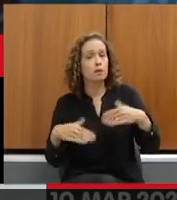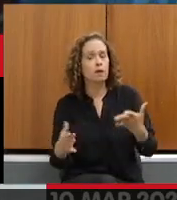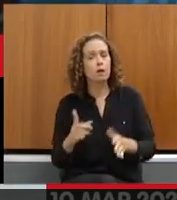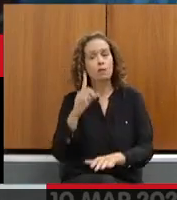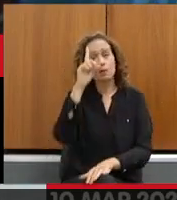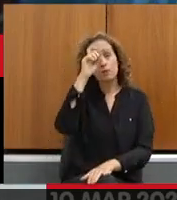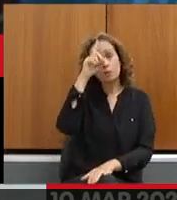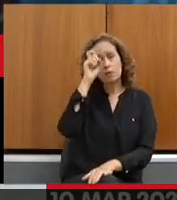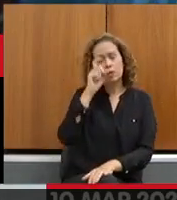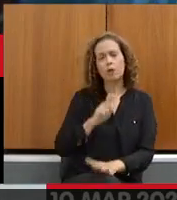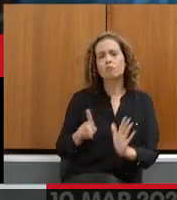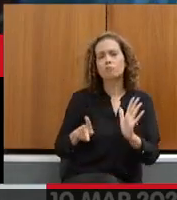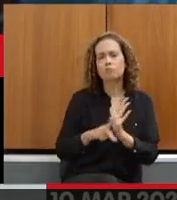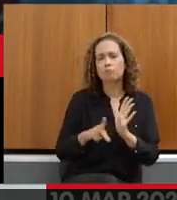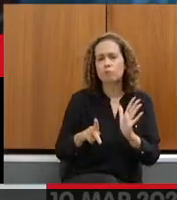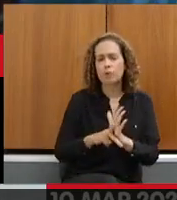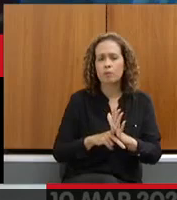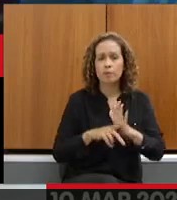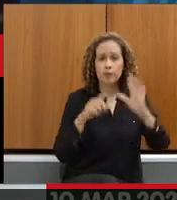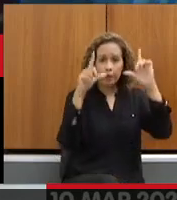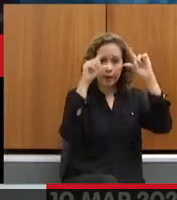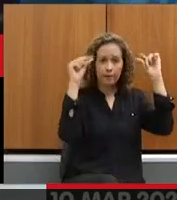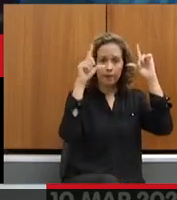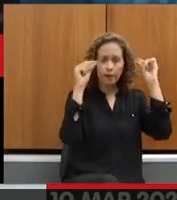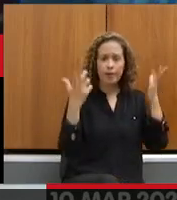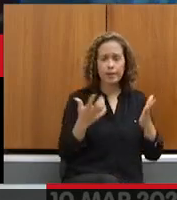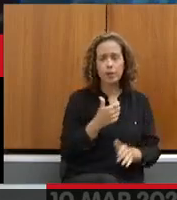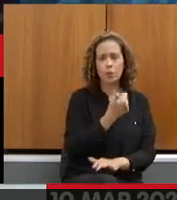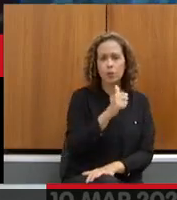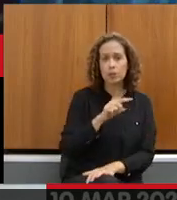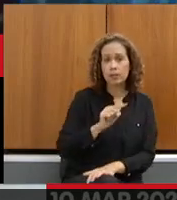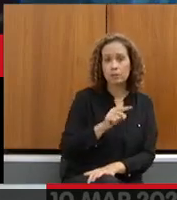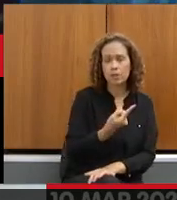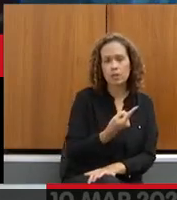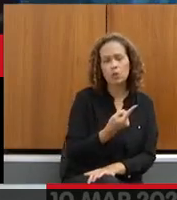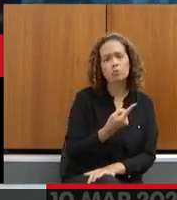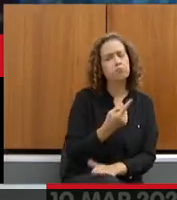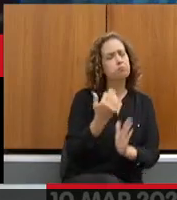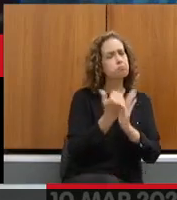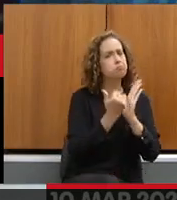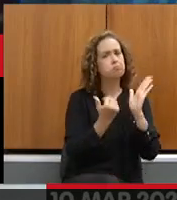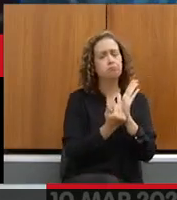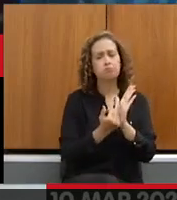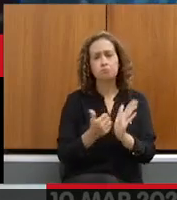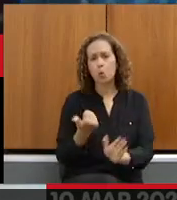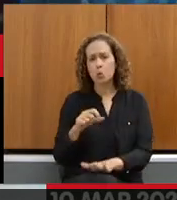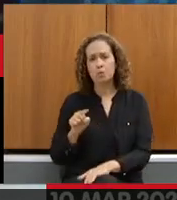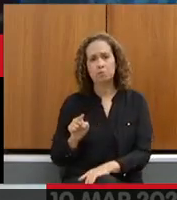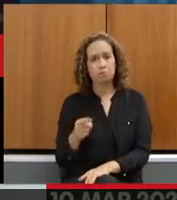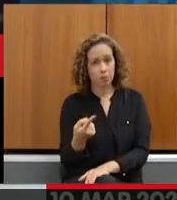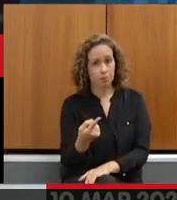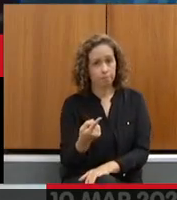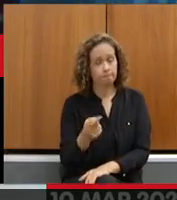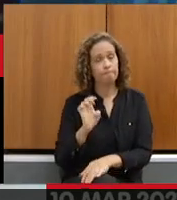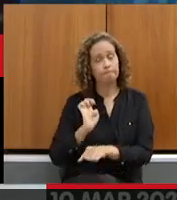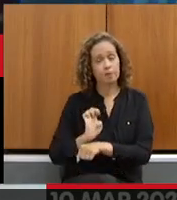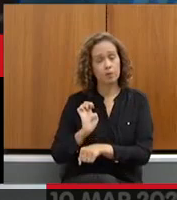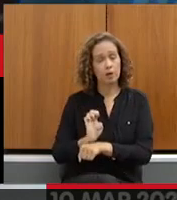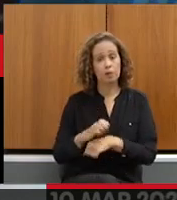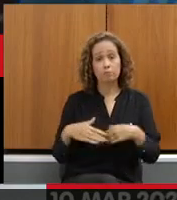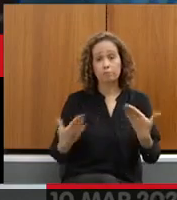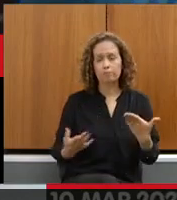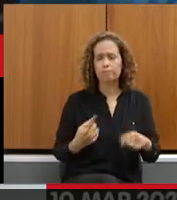hospital para leito de enfermaria e nós saímos de 11 mil leitos para 20.000 l de enfermaria em todo o Estado então neste momento